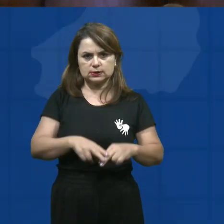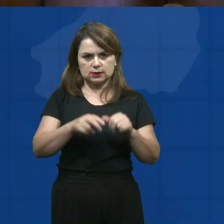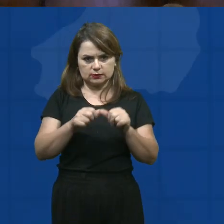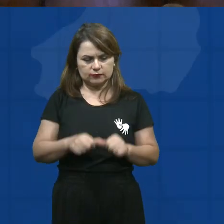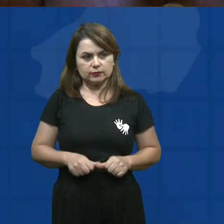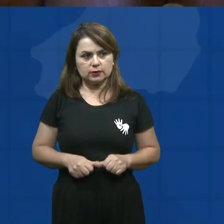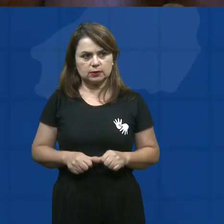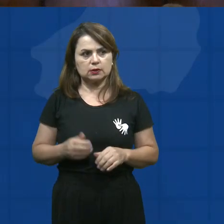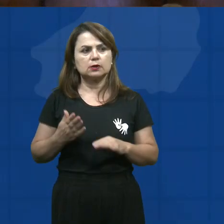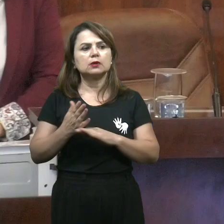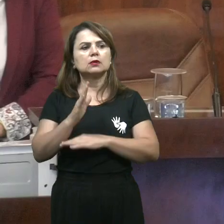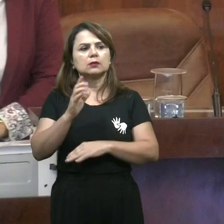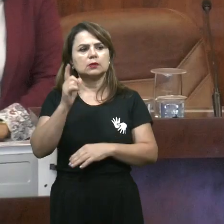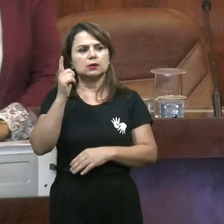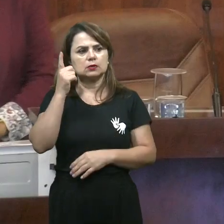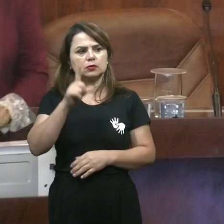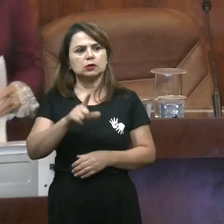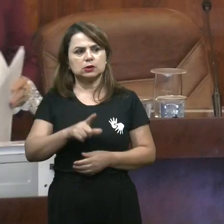aprovado.